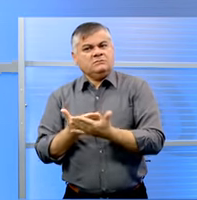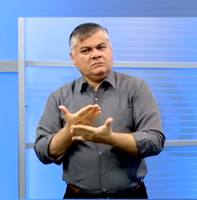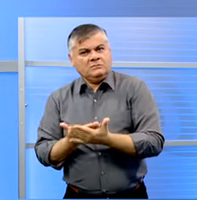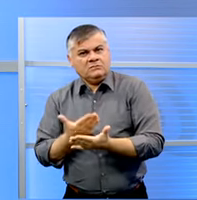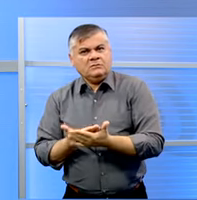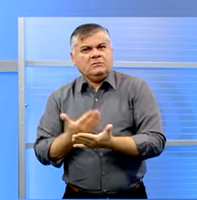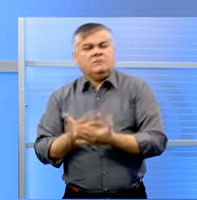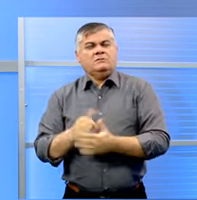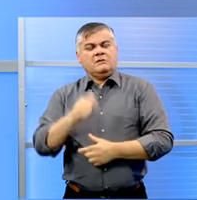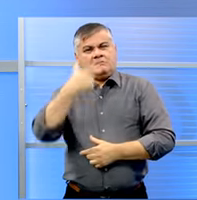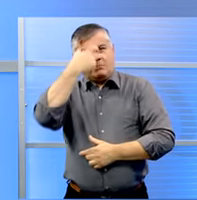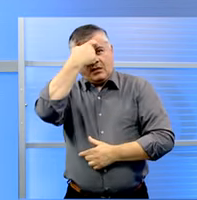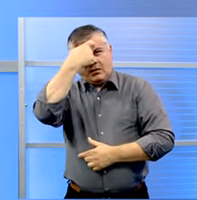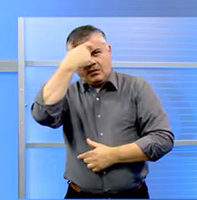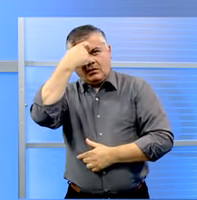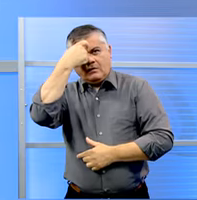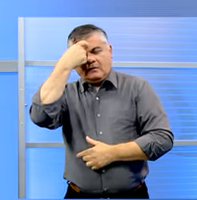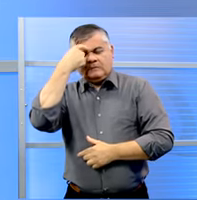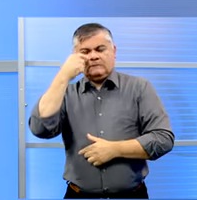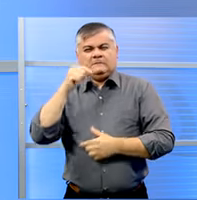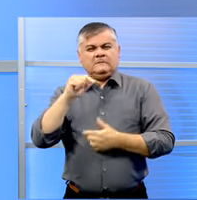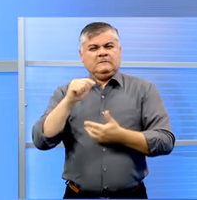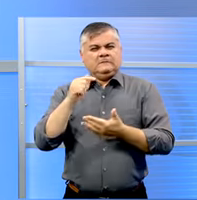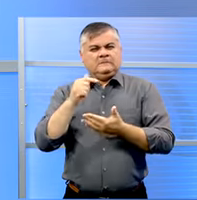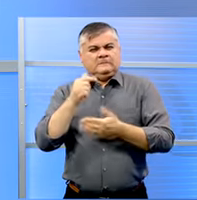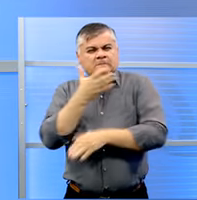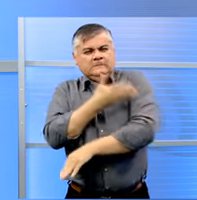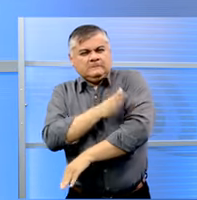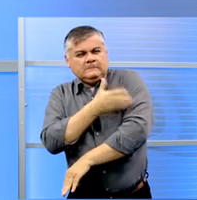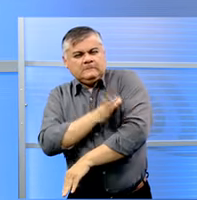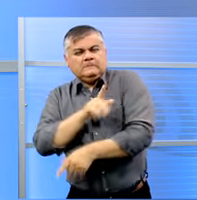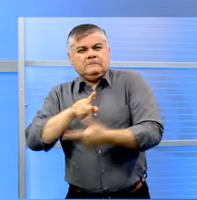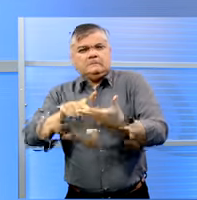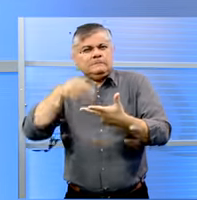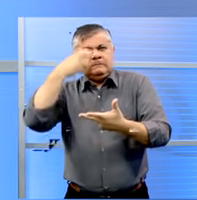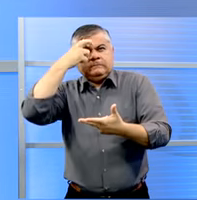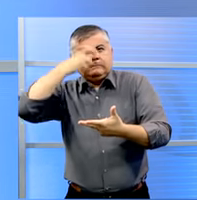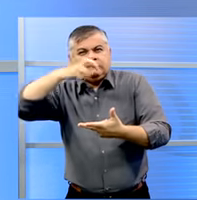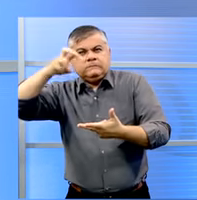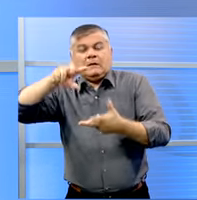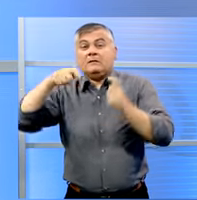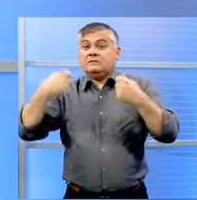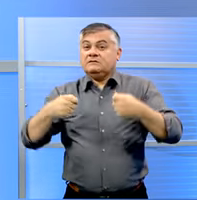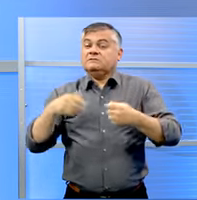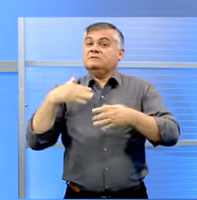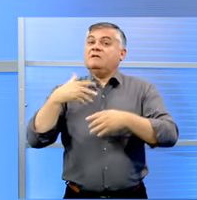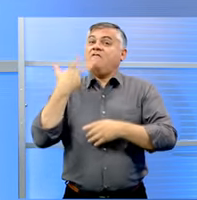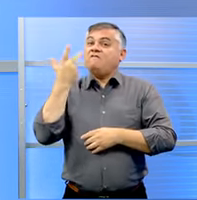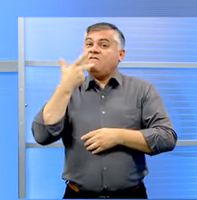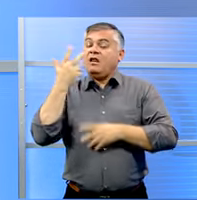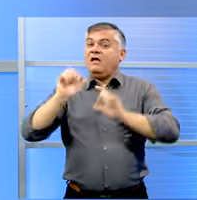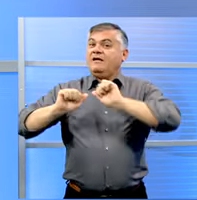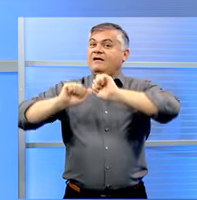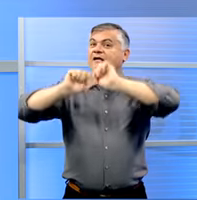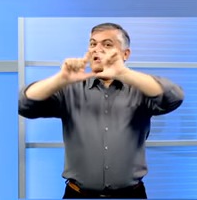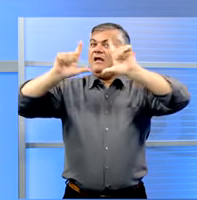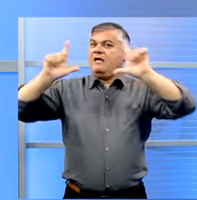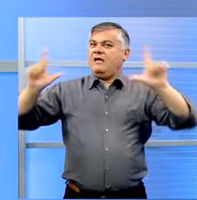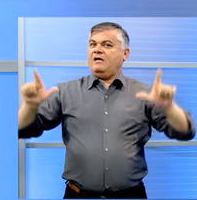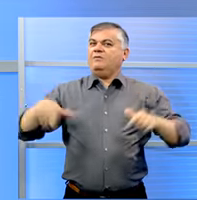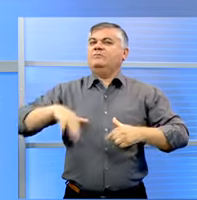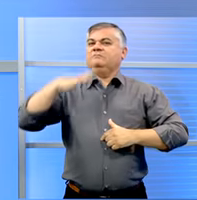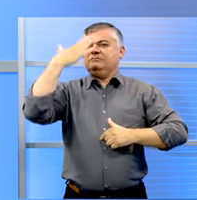é um trabalho mental que mostra inteligência e logo esses têm que falar de forma clara e